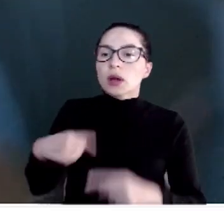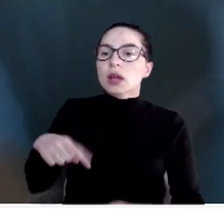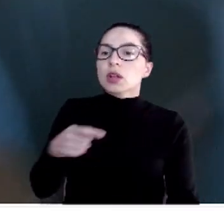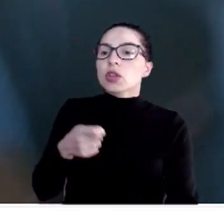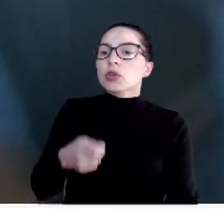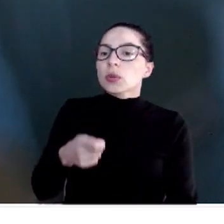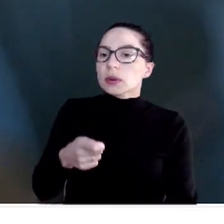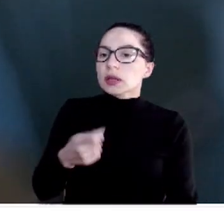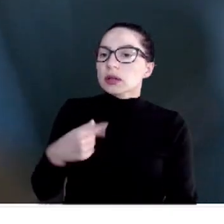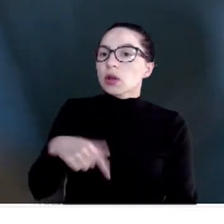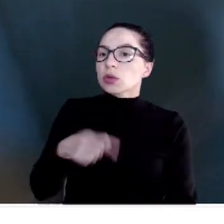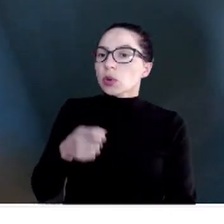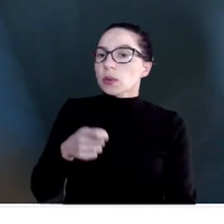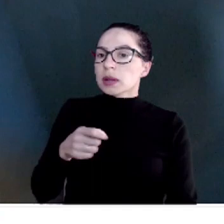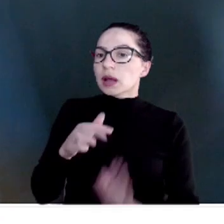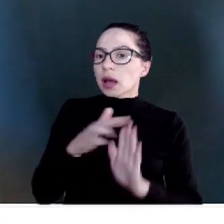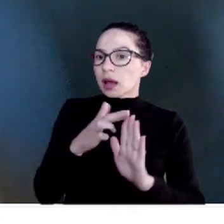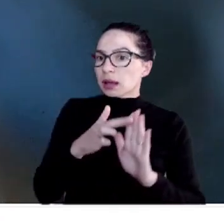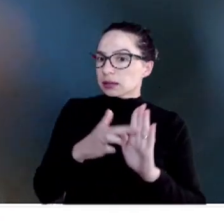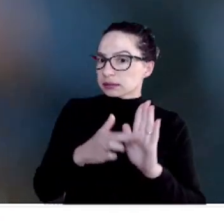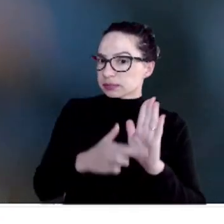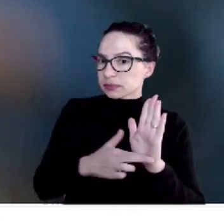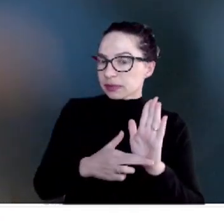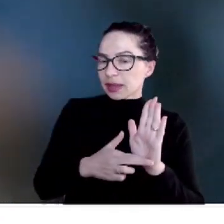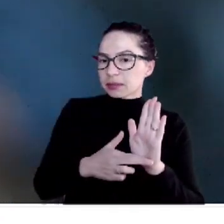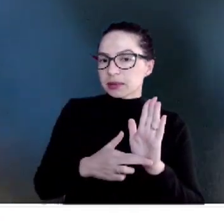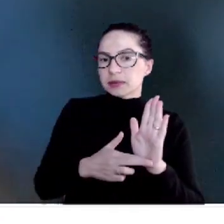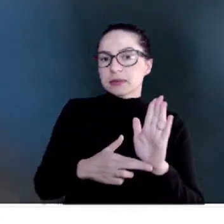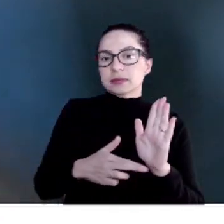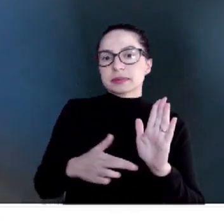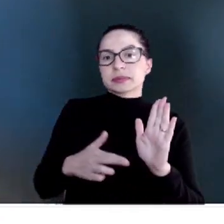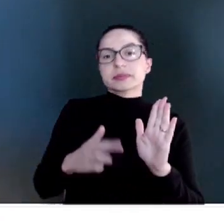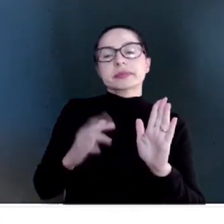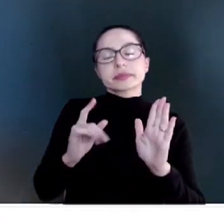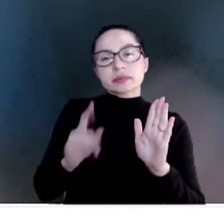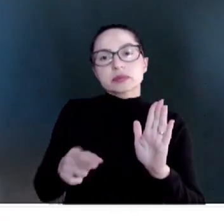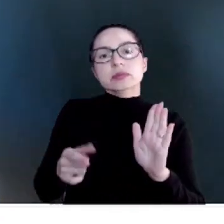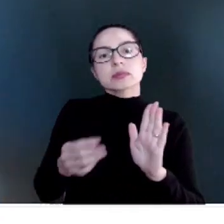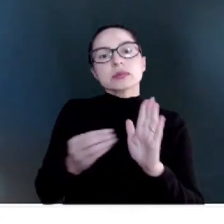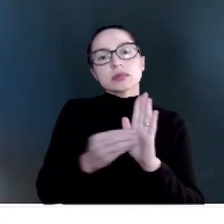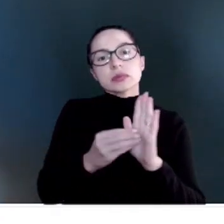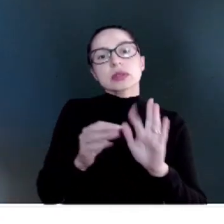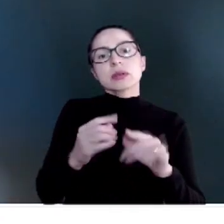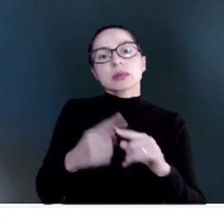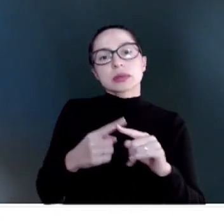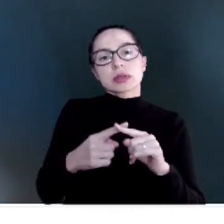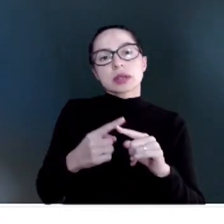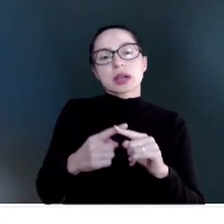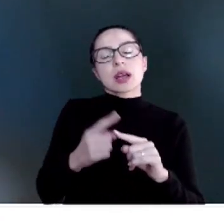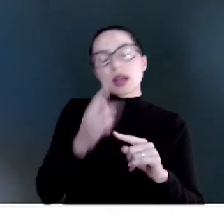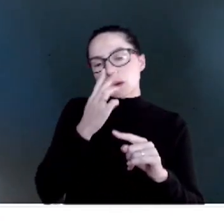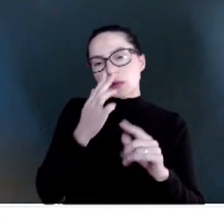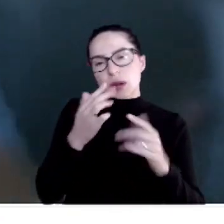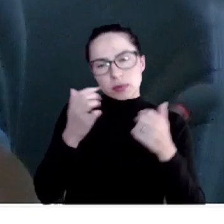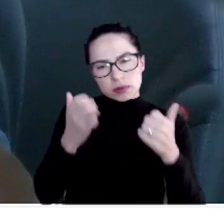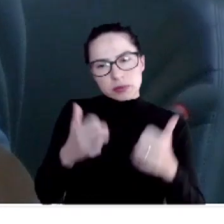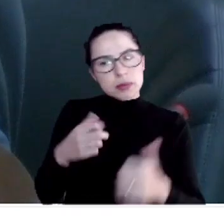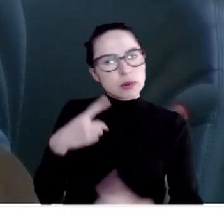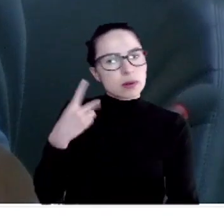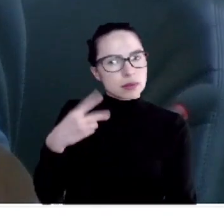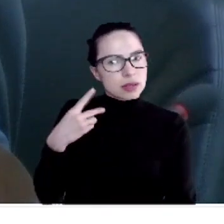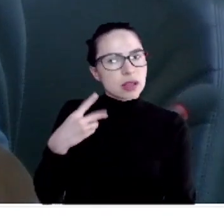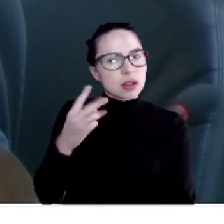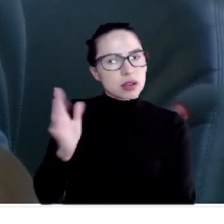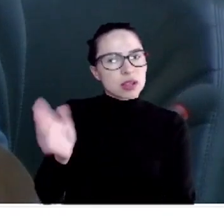de segurança, né? Além da moção, porque nós, como bem frisou a vereadora, nós